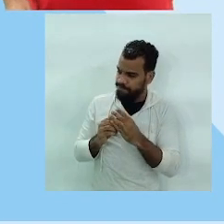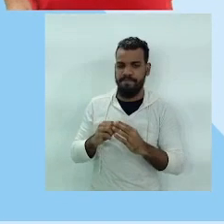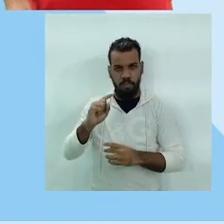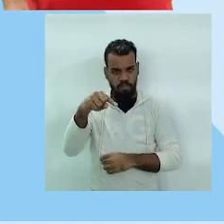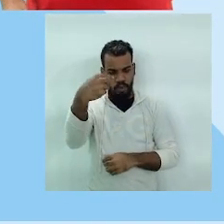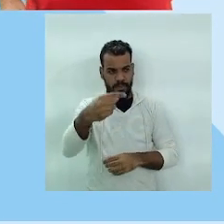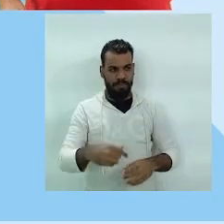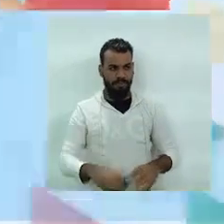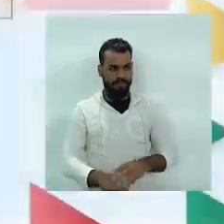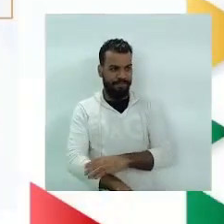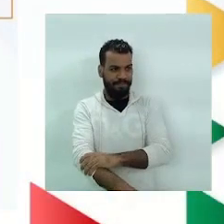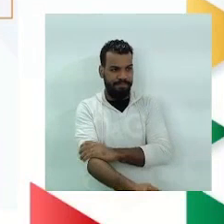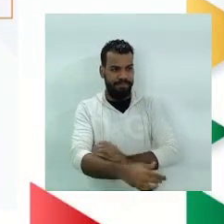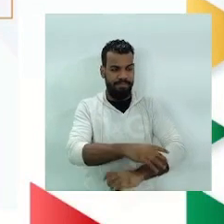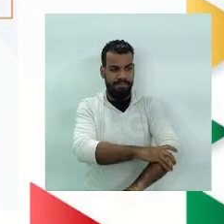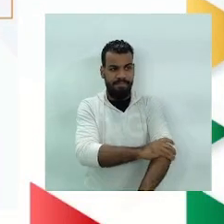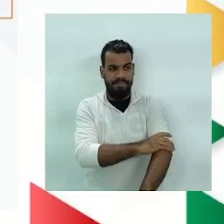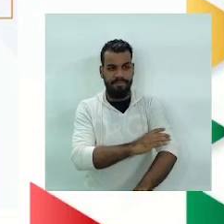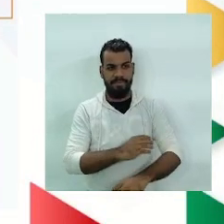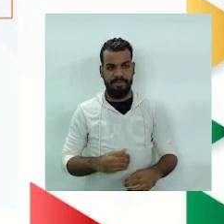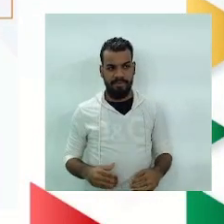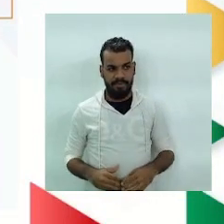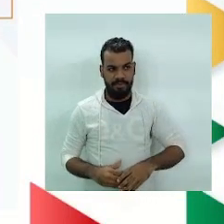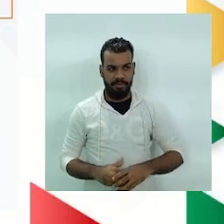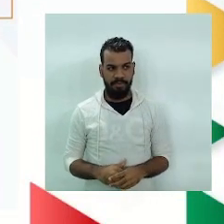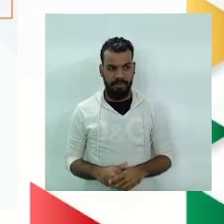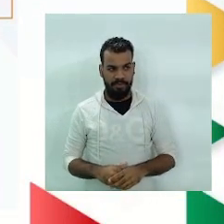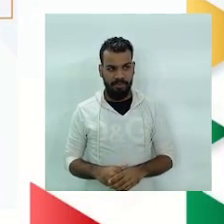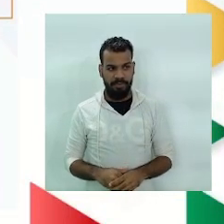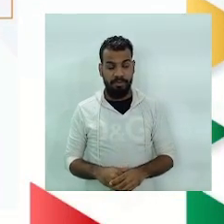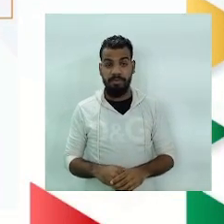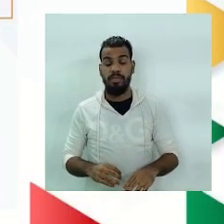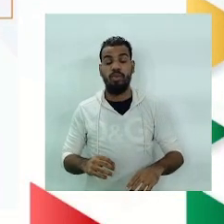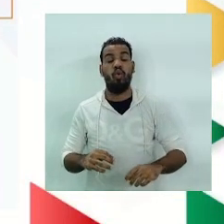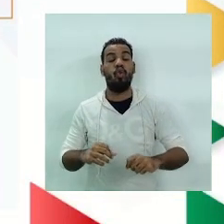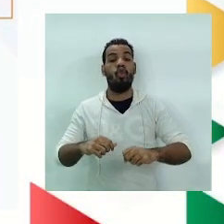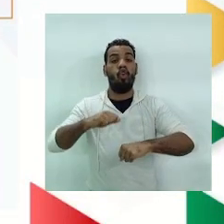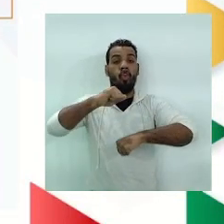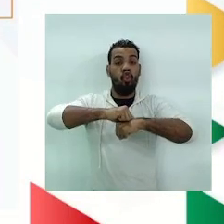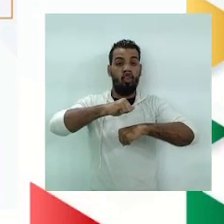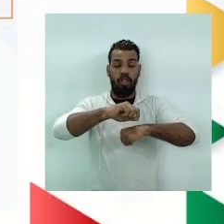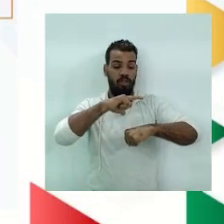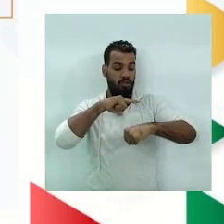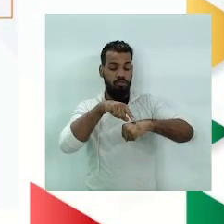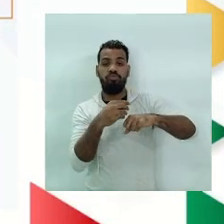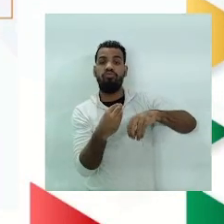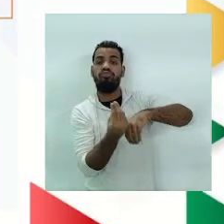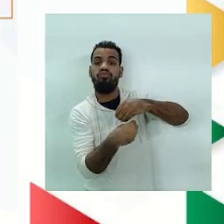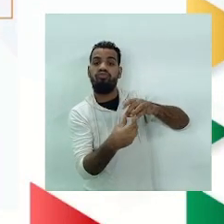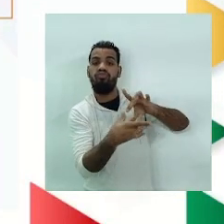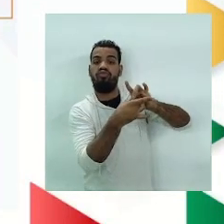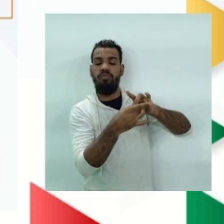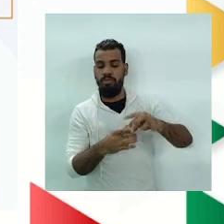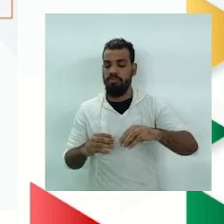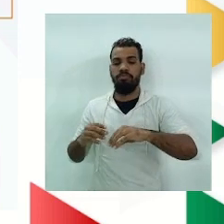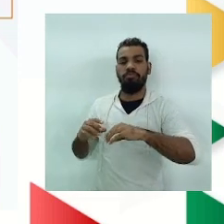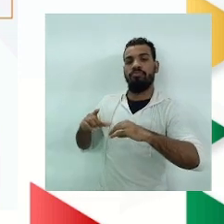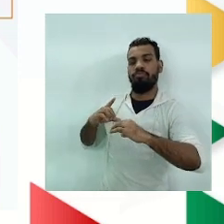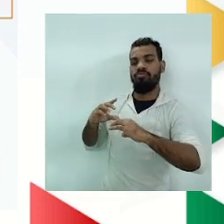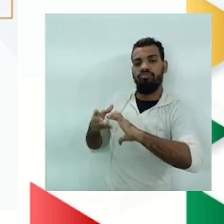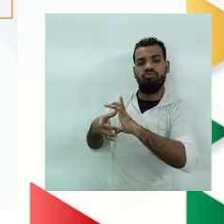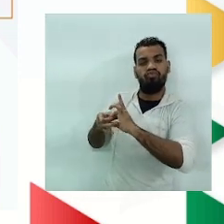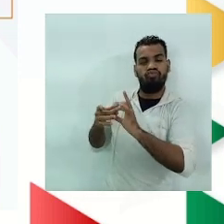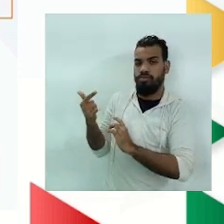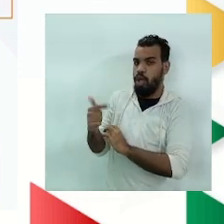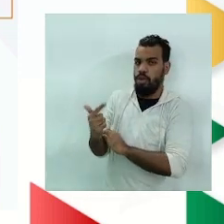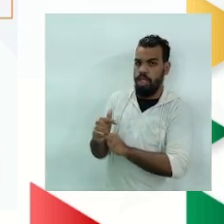tela. As rochas classificam-se em rochas homogêneas e rochas heterogêneas. Nas